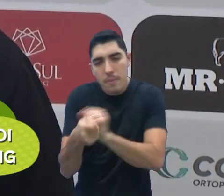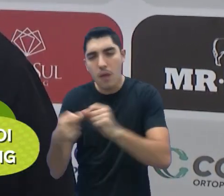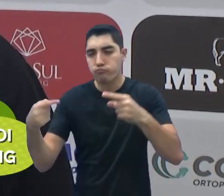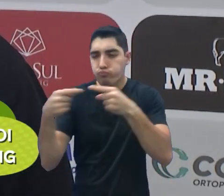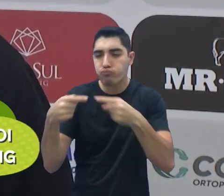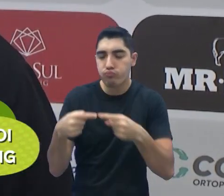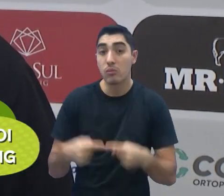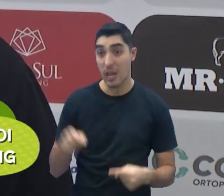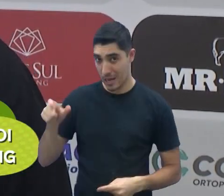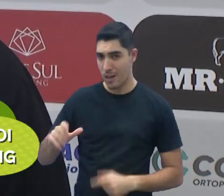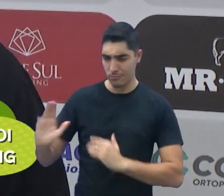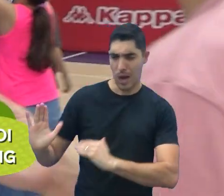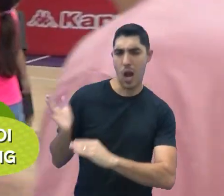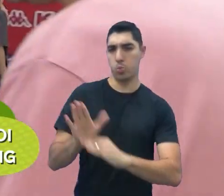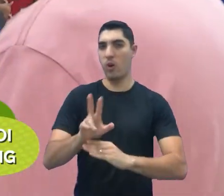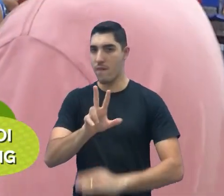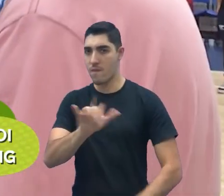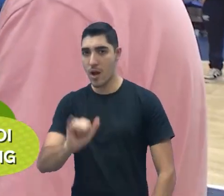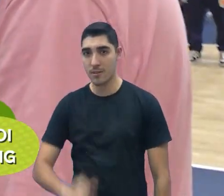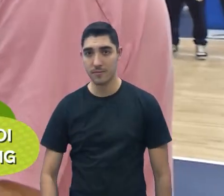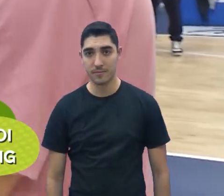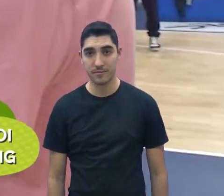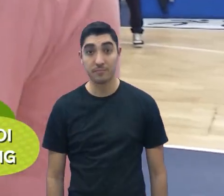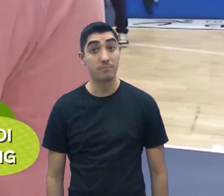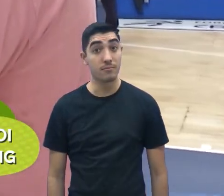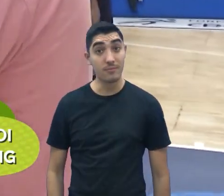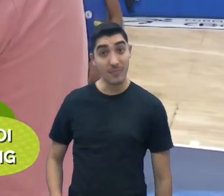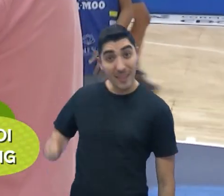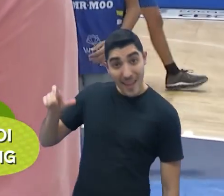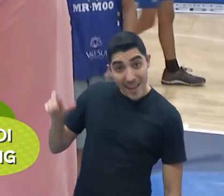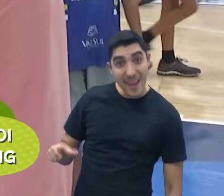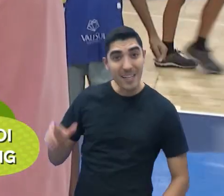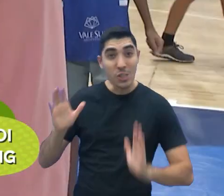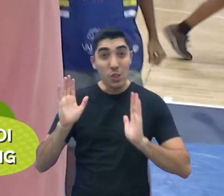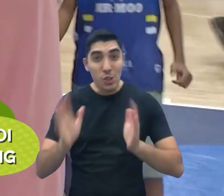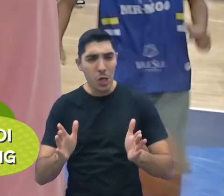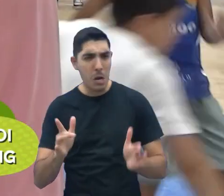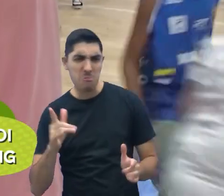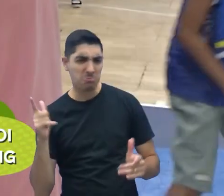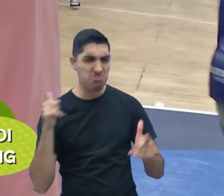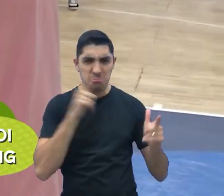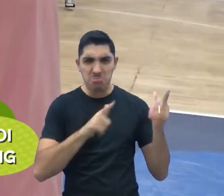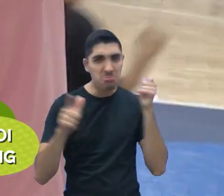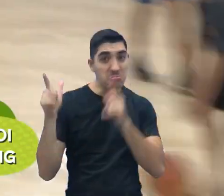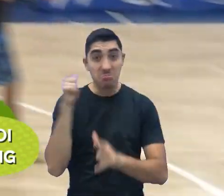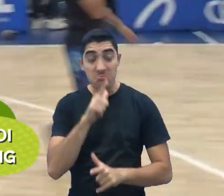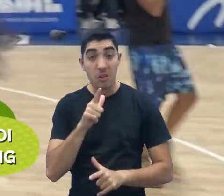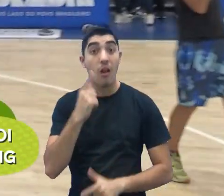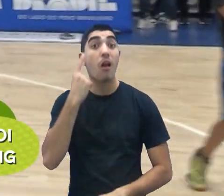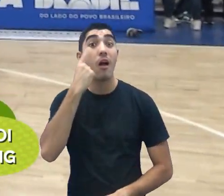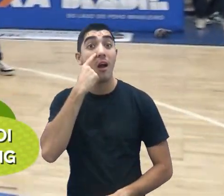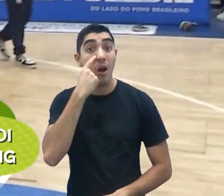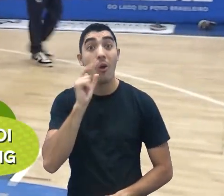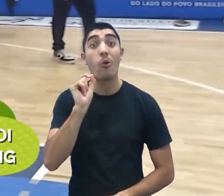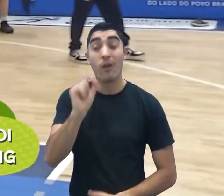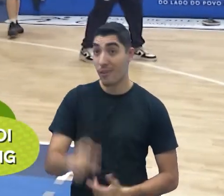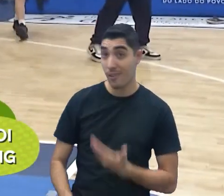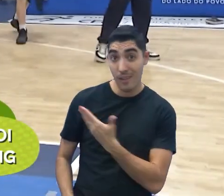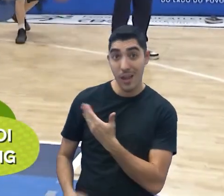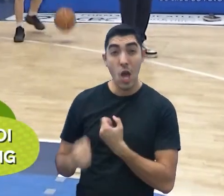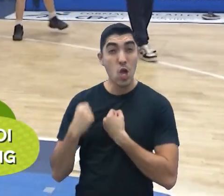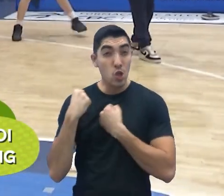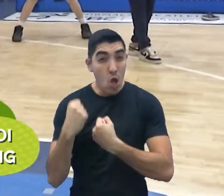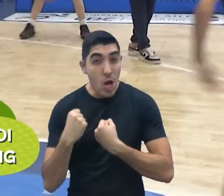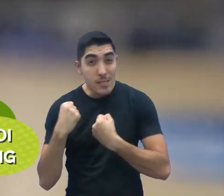jogador que vai nos ajudar muito durante a temporada. E se ele deu um cartão de visitas para a torcida, com certeza os